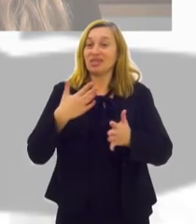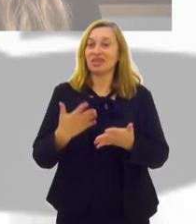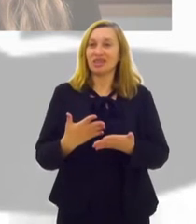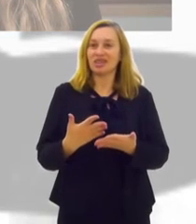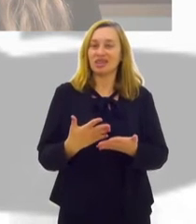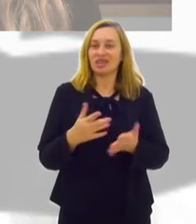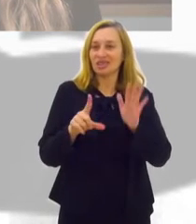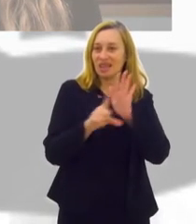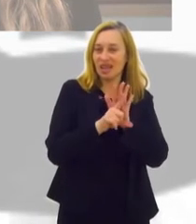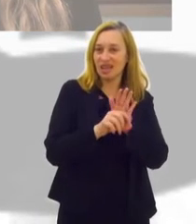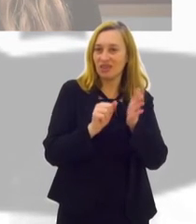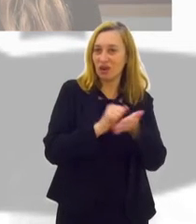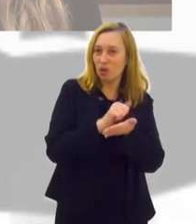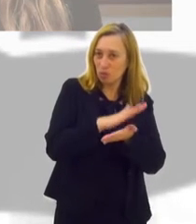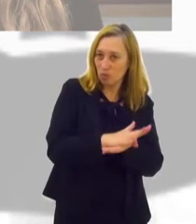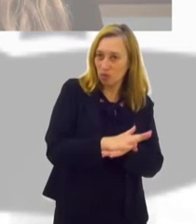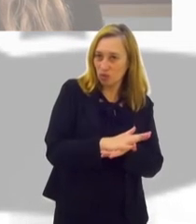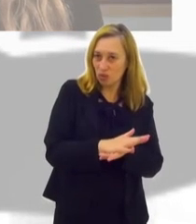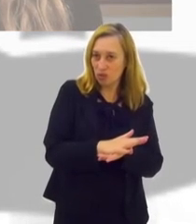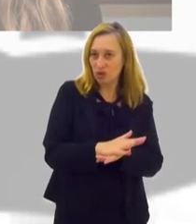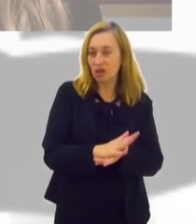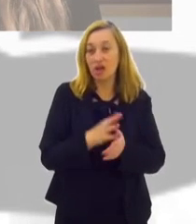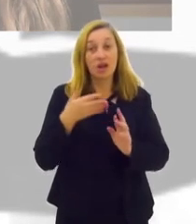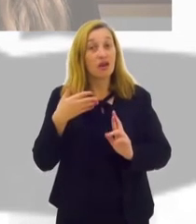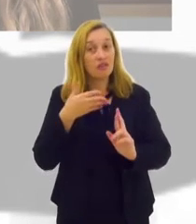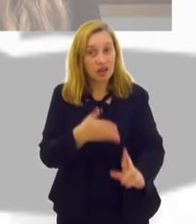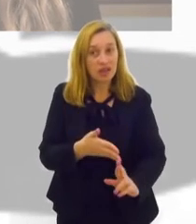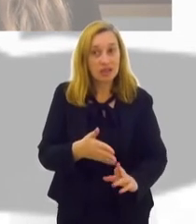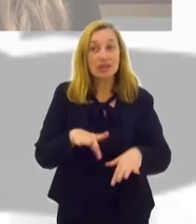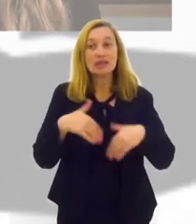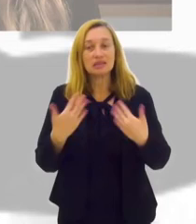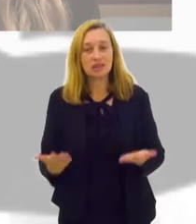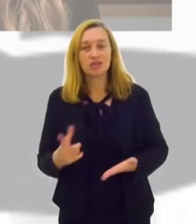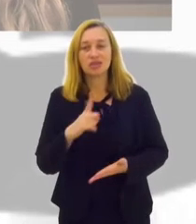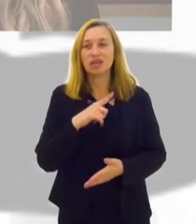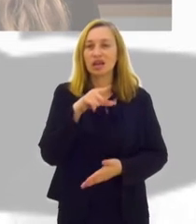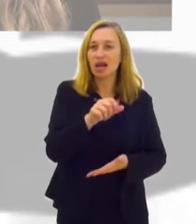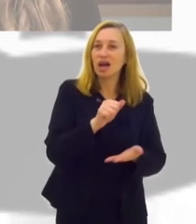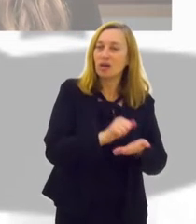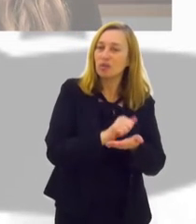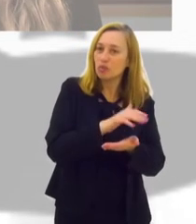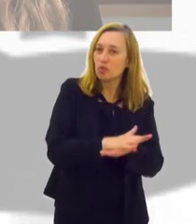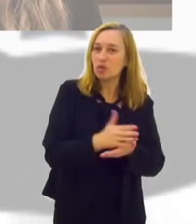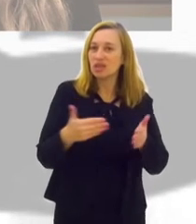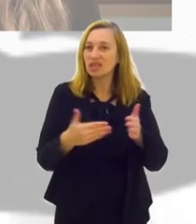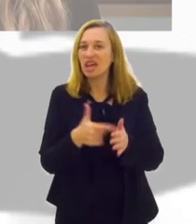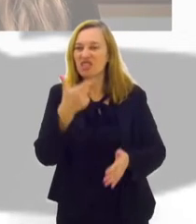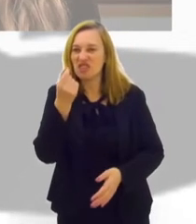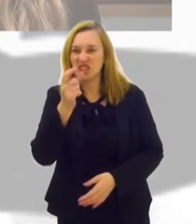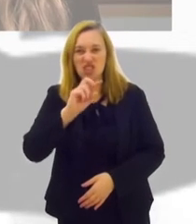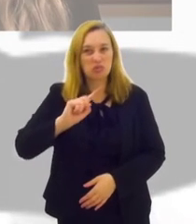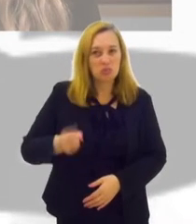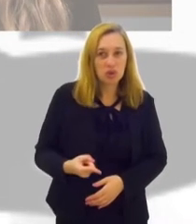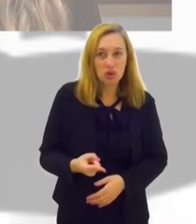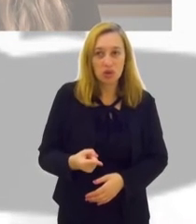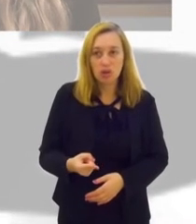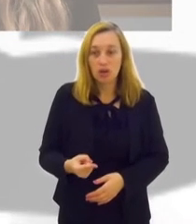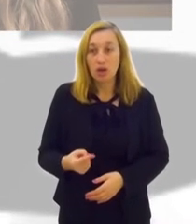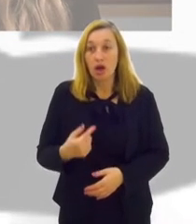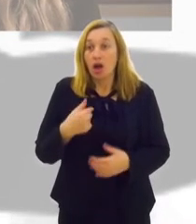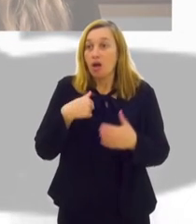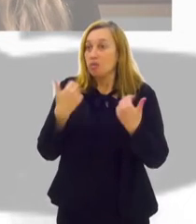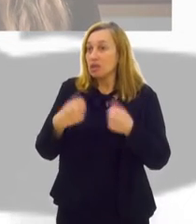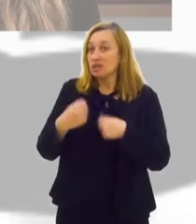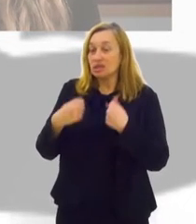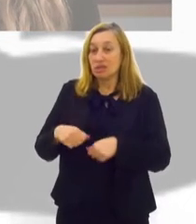legislação fala em multas em UFIR, né, que é uma unidade de referência. Então, tem lá multas até 20 mil UFIR.